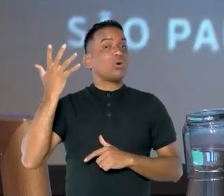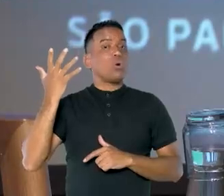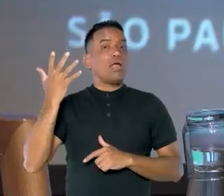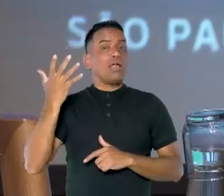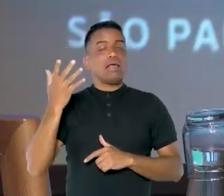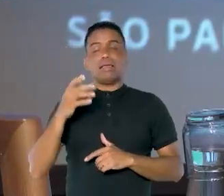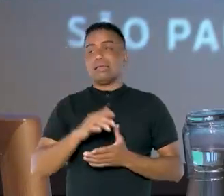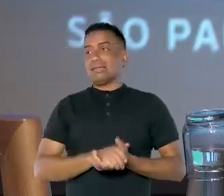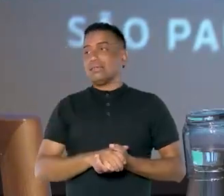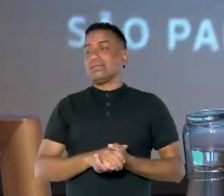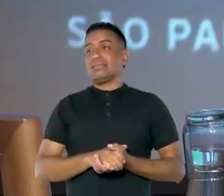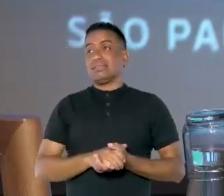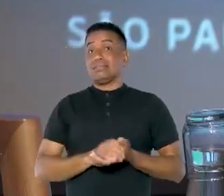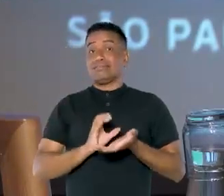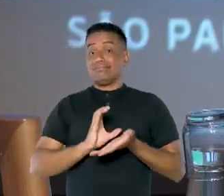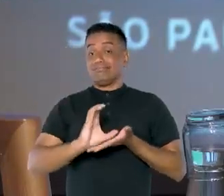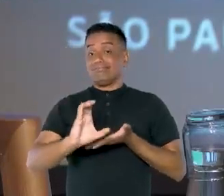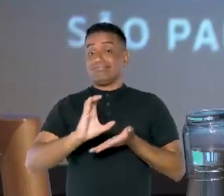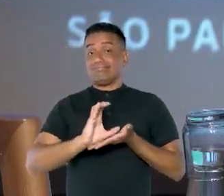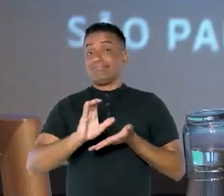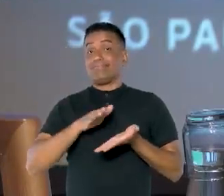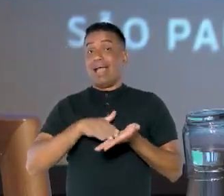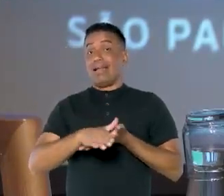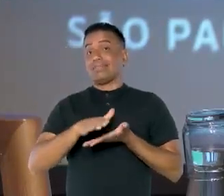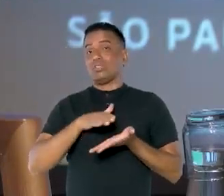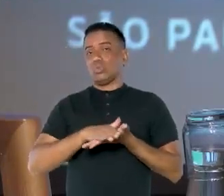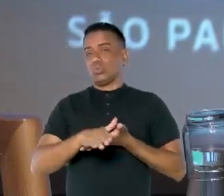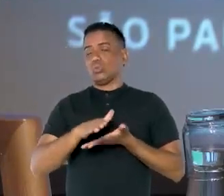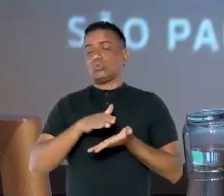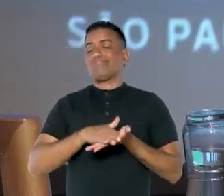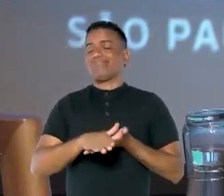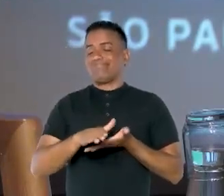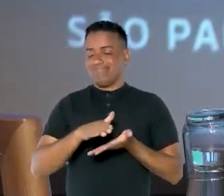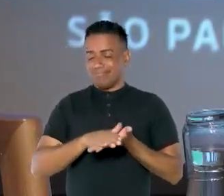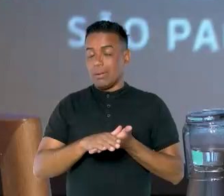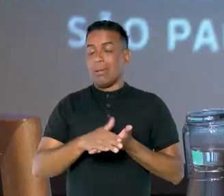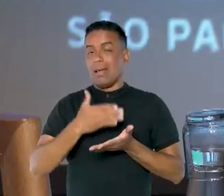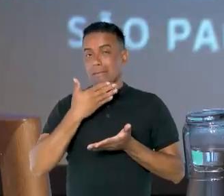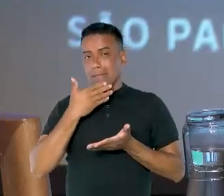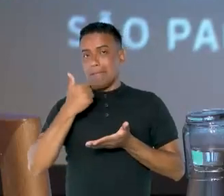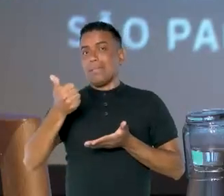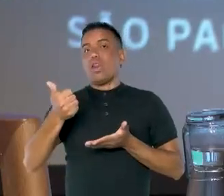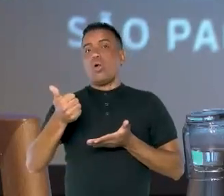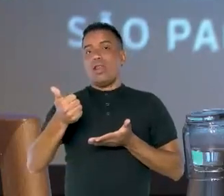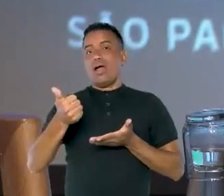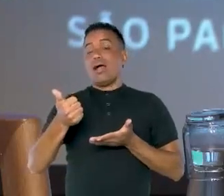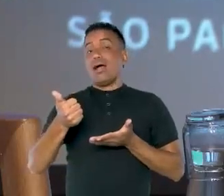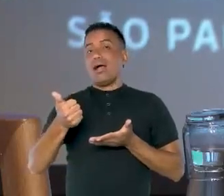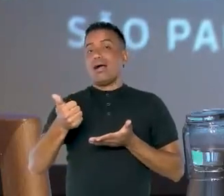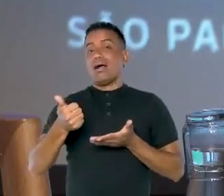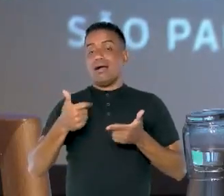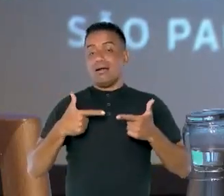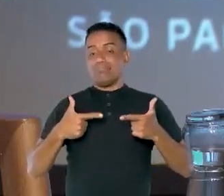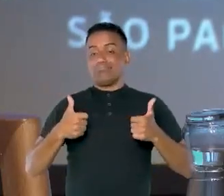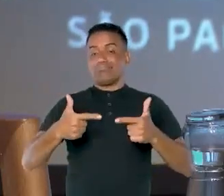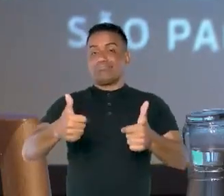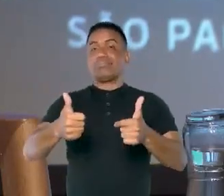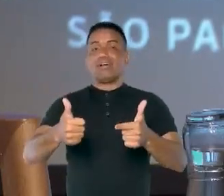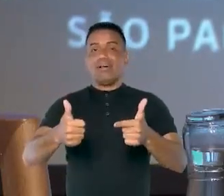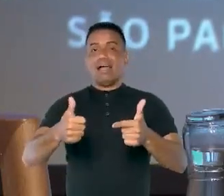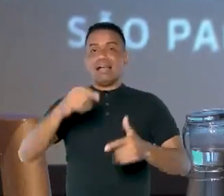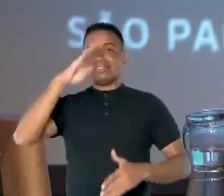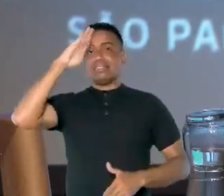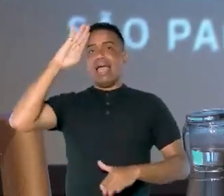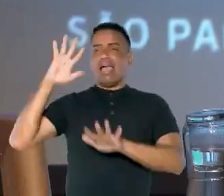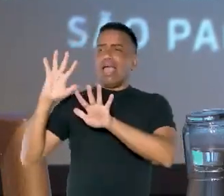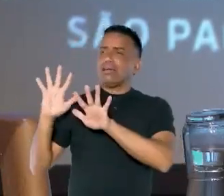flexibilizar esses gastos para poder melhorar os seus exércitos, suas